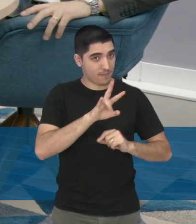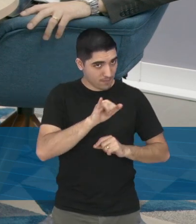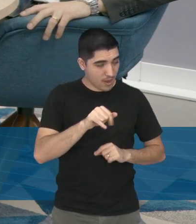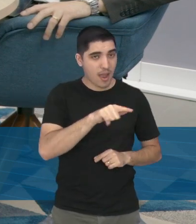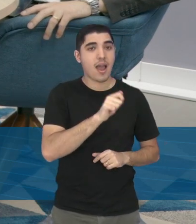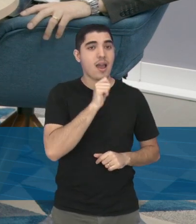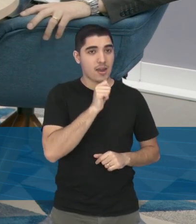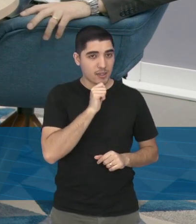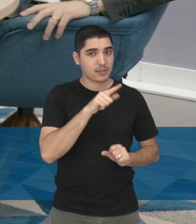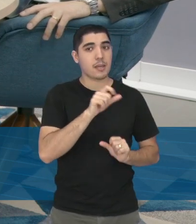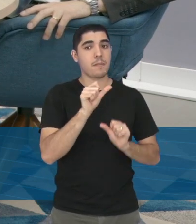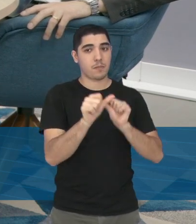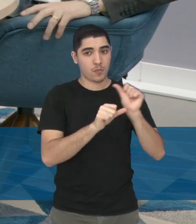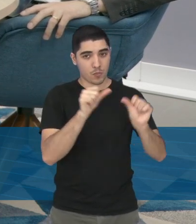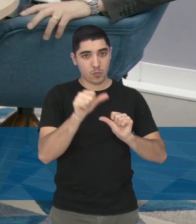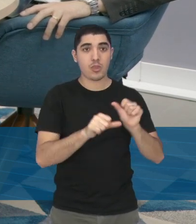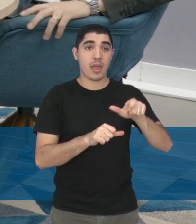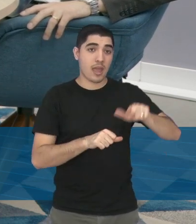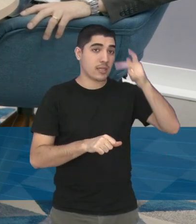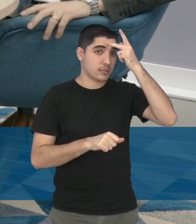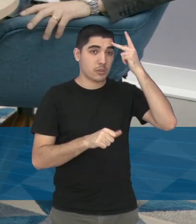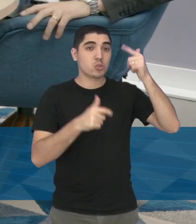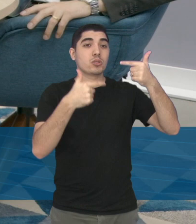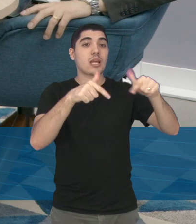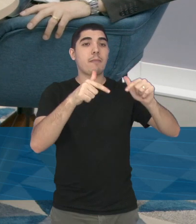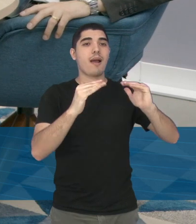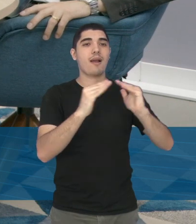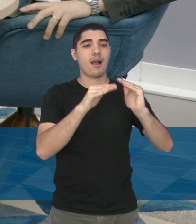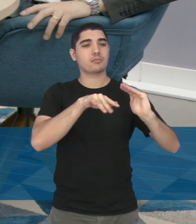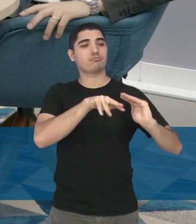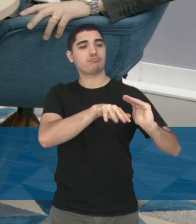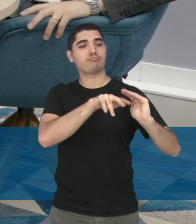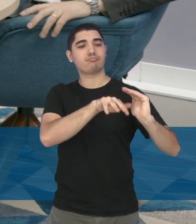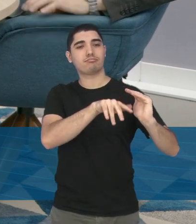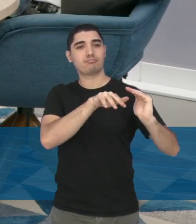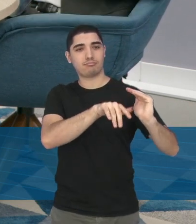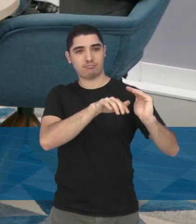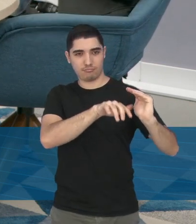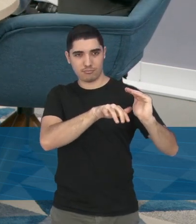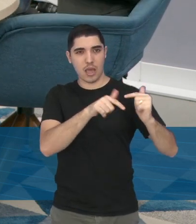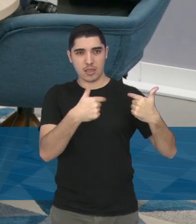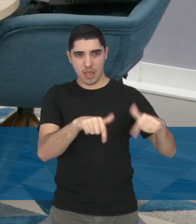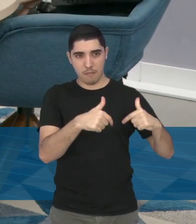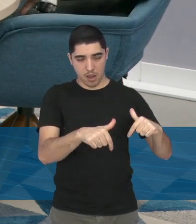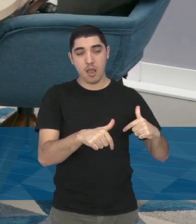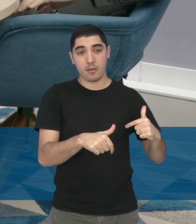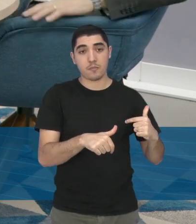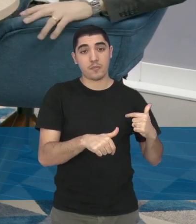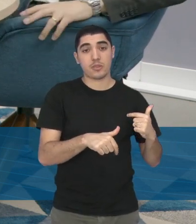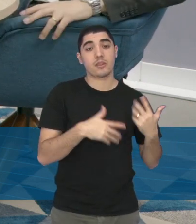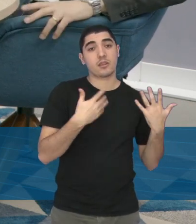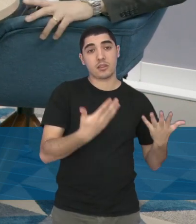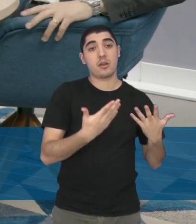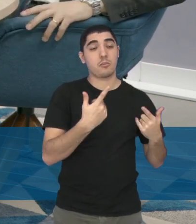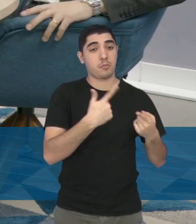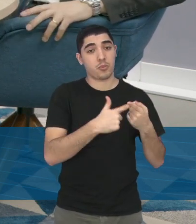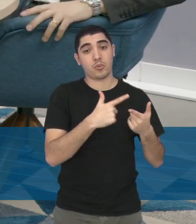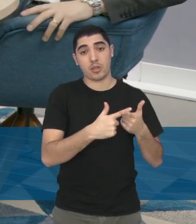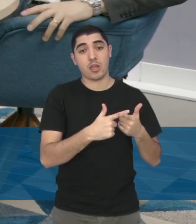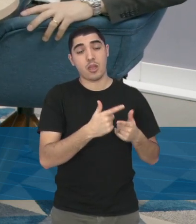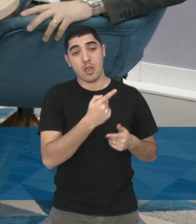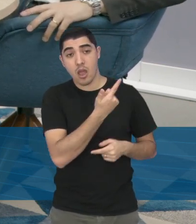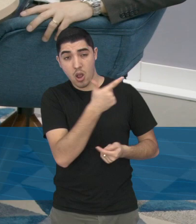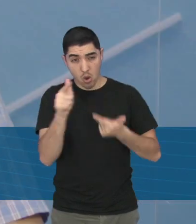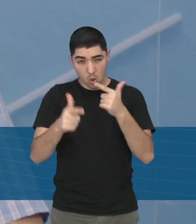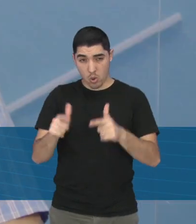ajuste nesse volume de pessoas que vão estar em home office. Só vão estar em home office aquelas realmente que conseguem entregar o que produzem. Não.